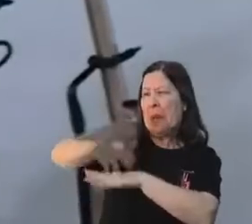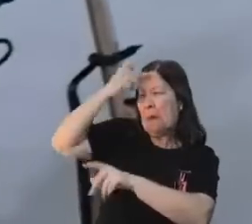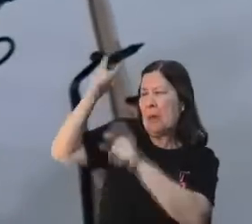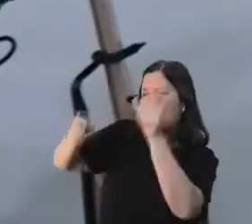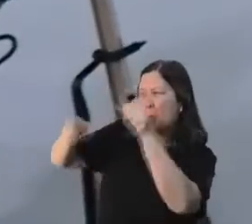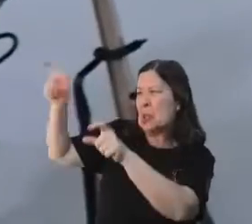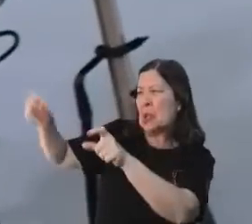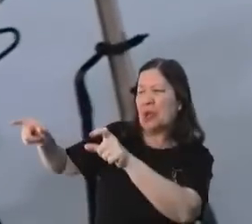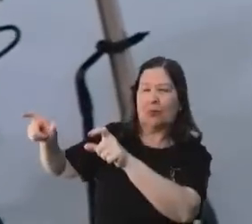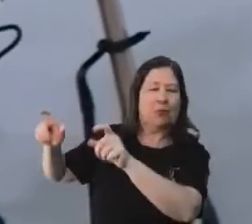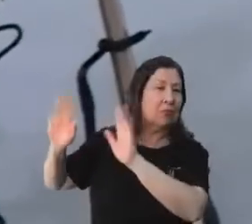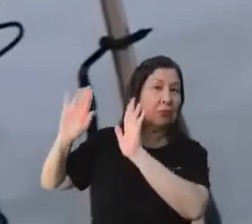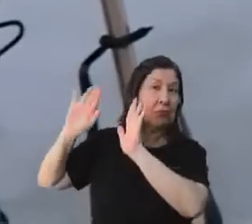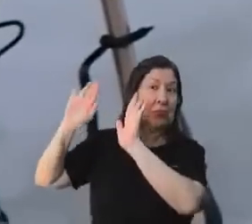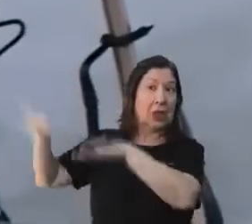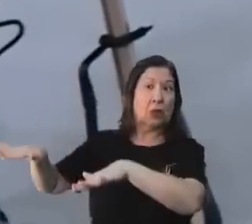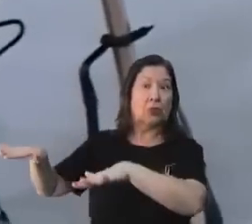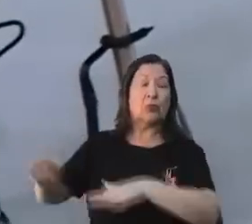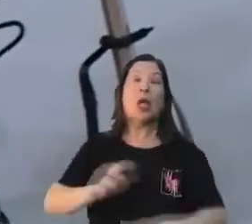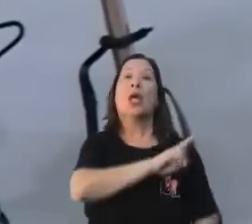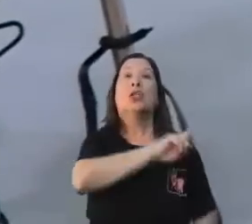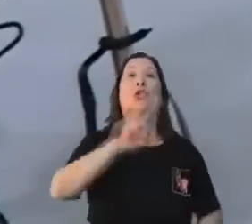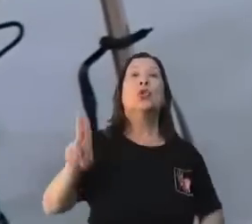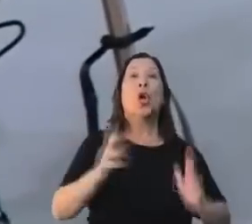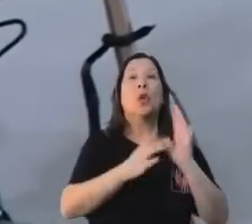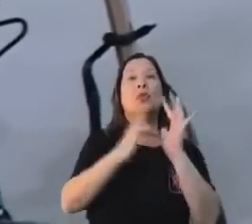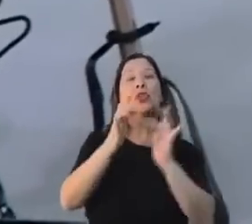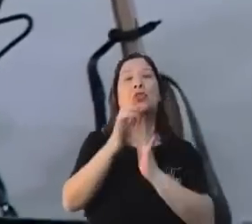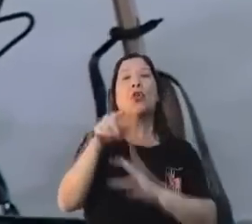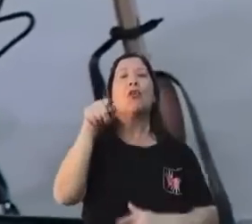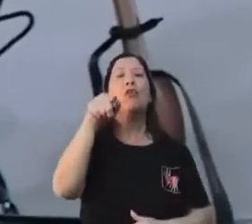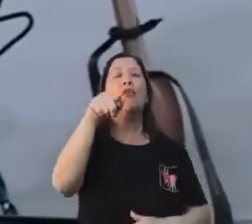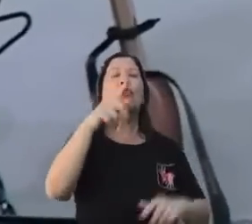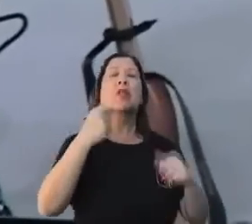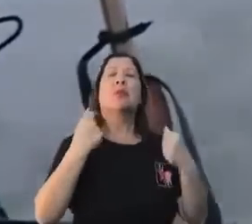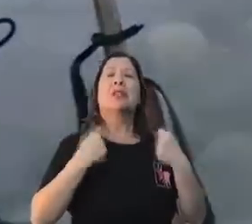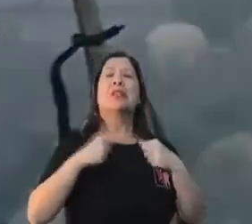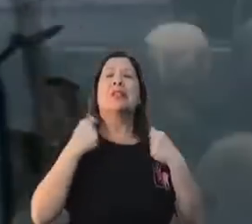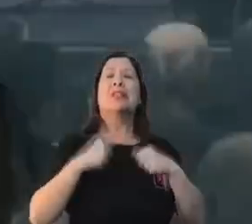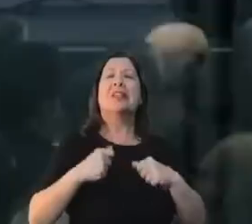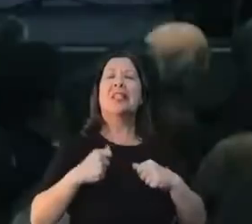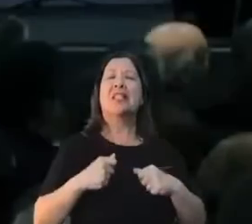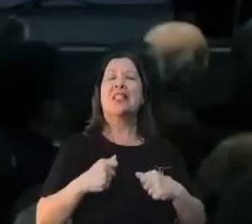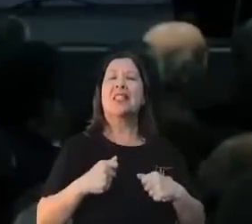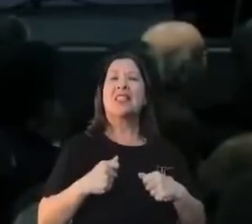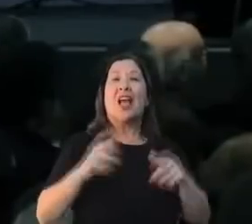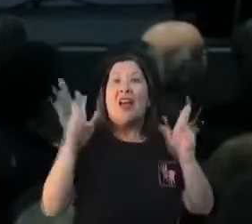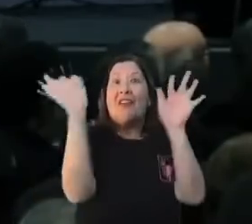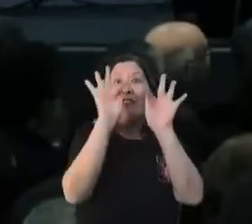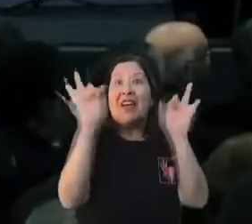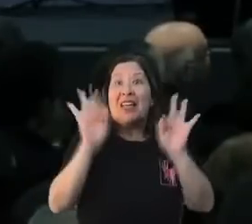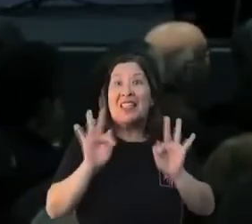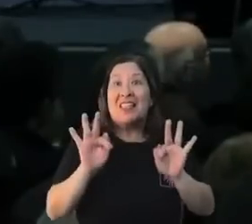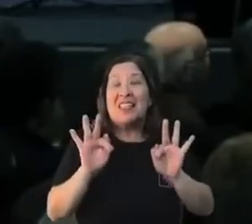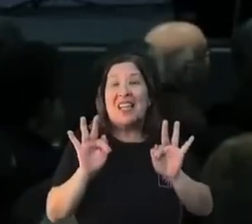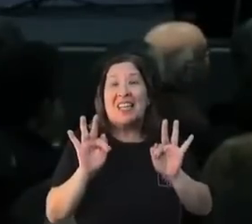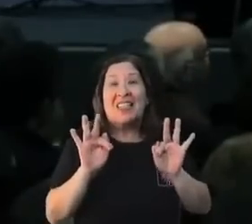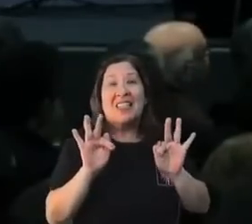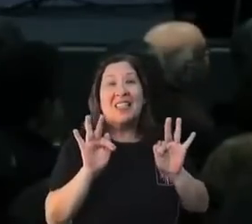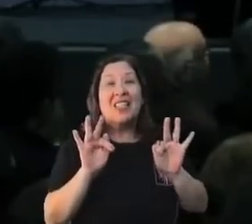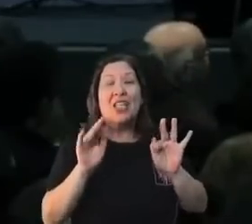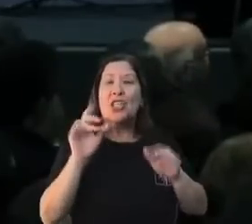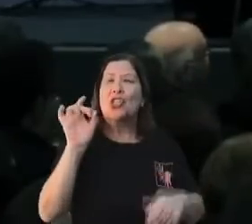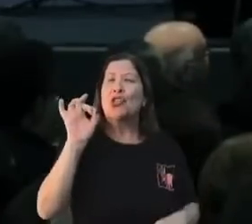ou vão falar. Em nome de Jesus, meu irmão, você precisa fazer para agradar ao Senhor Jesus. É a Ele que você